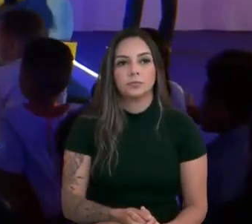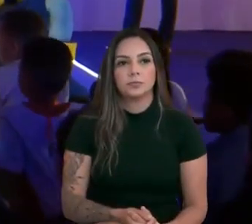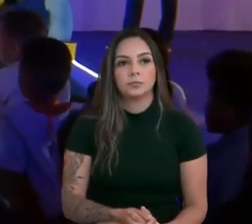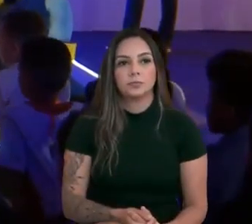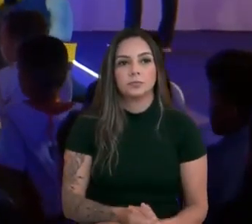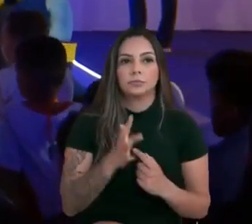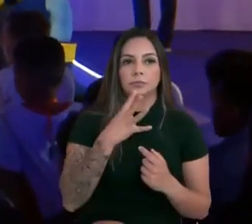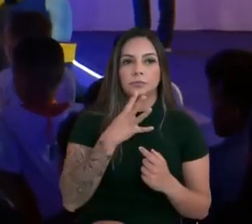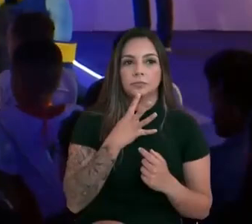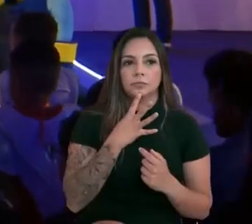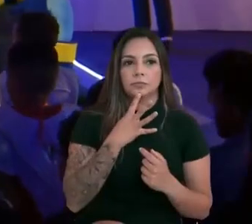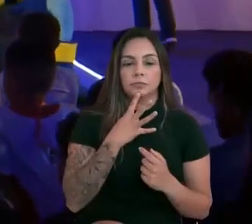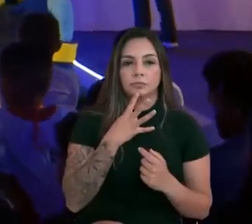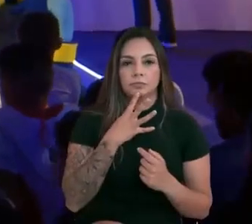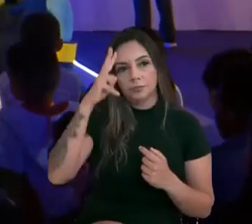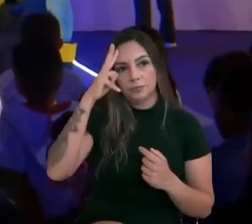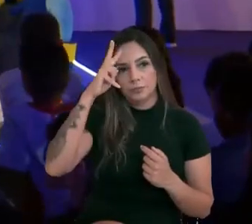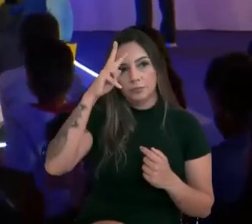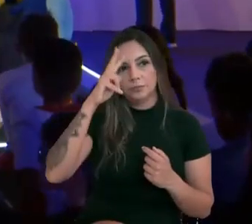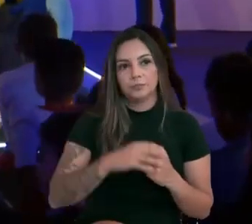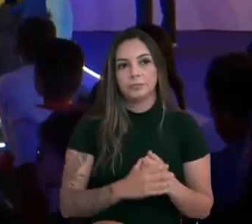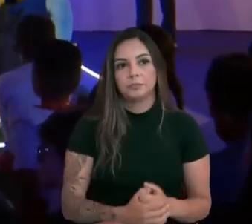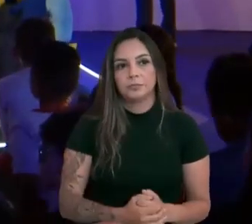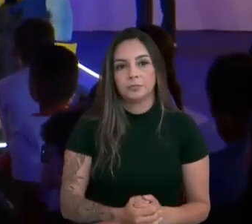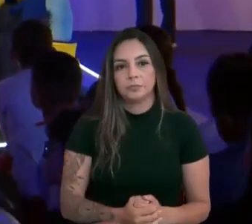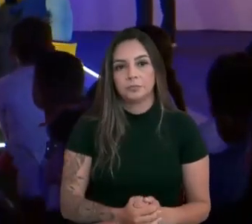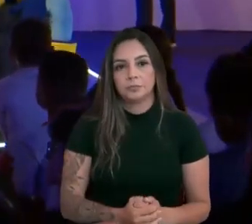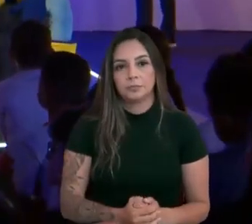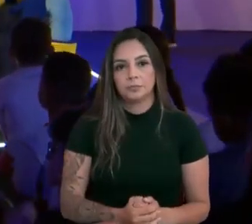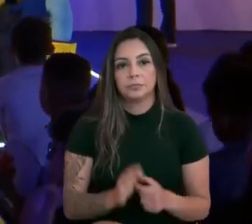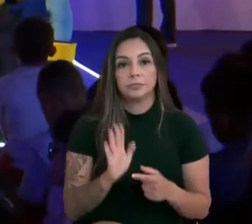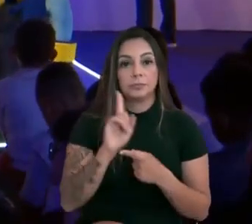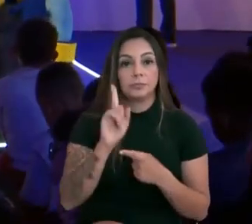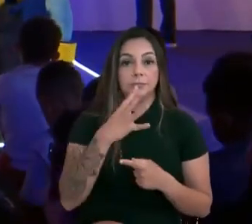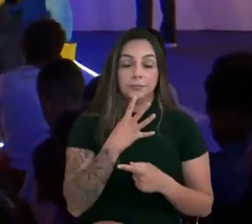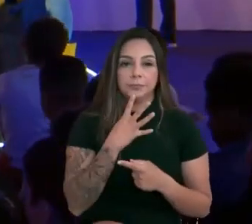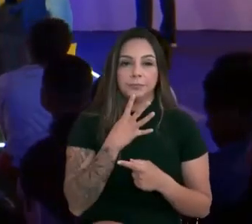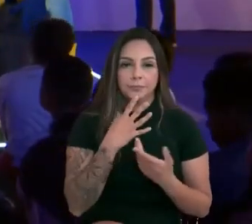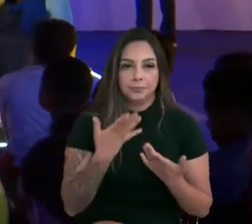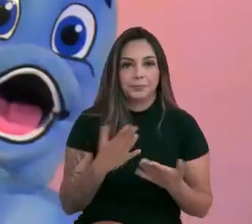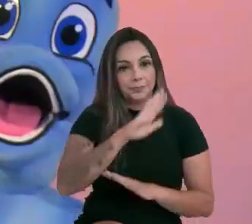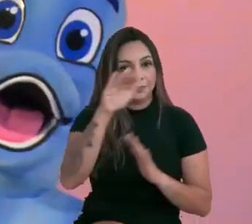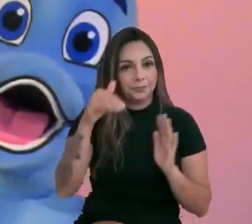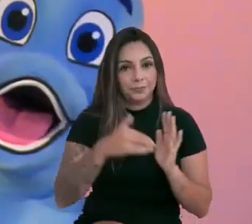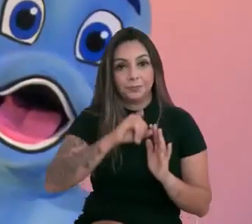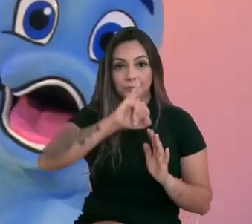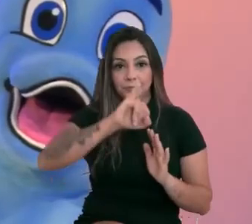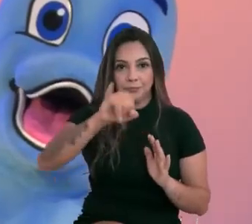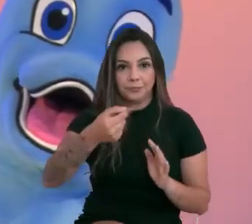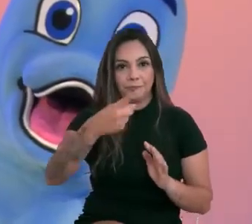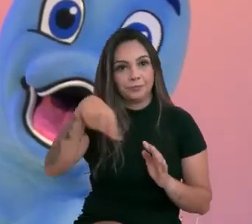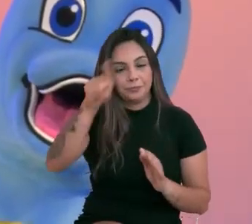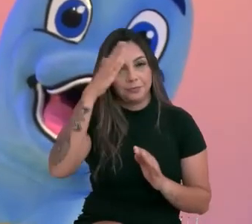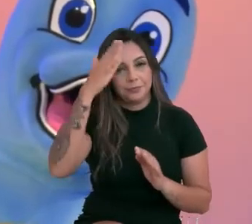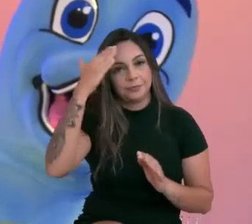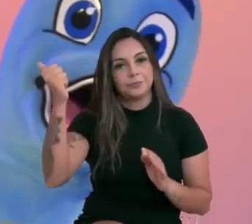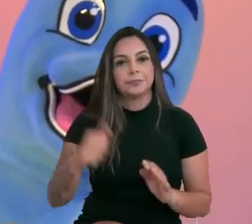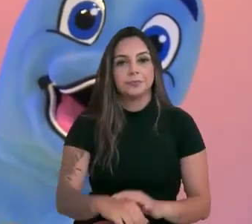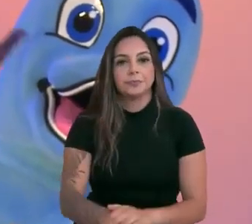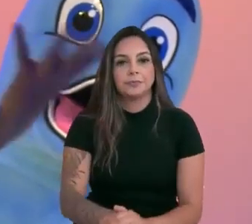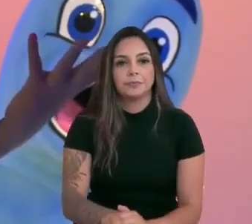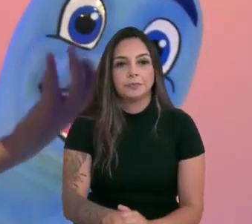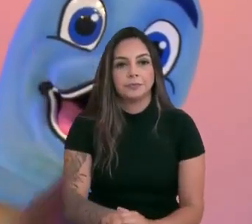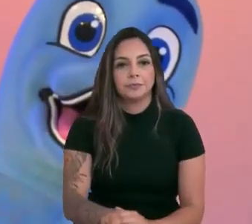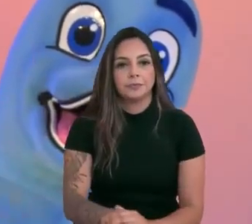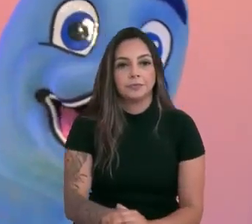conhecem a história, né? Então vamos ajudar quem não conhece, né? Para todo mundo ficar sabendo da importância que é